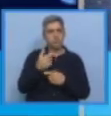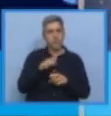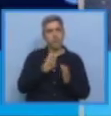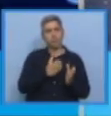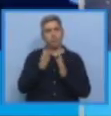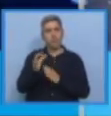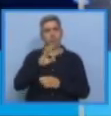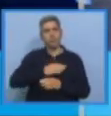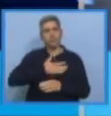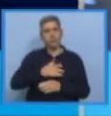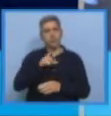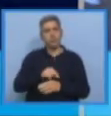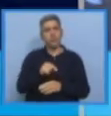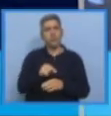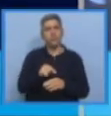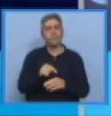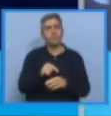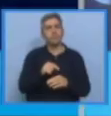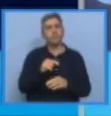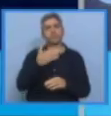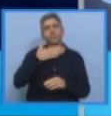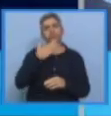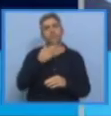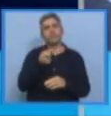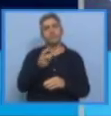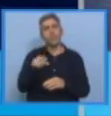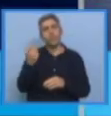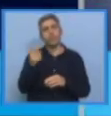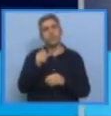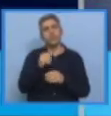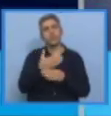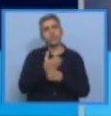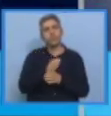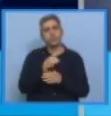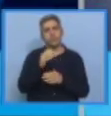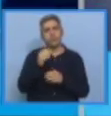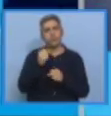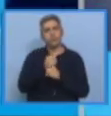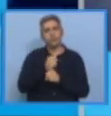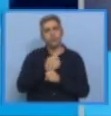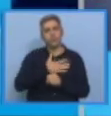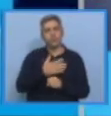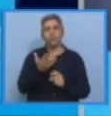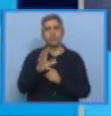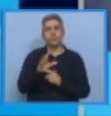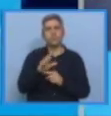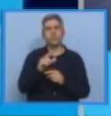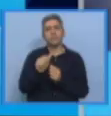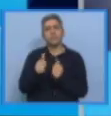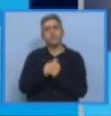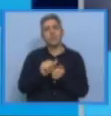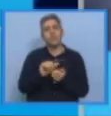profissão também que é emprestada a muitos outros setores profissionais. Estou-me a lembrar, por exemplo, das assessorias de